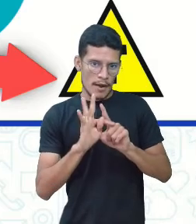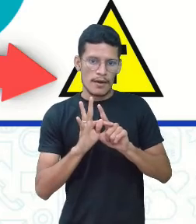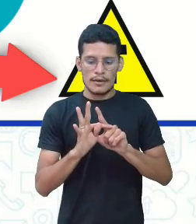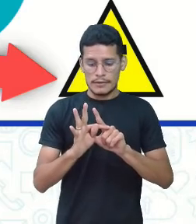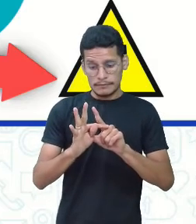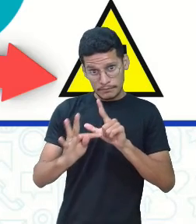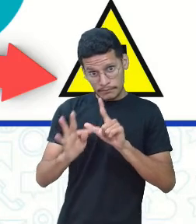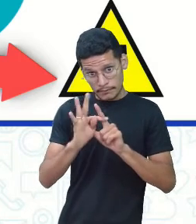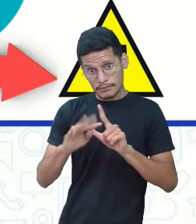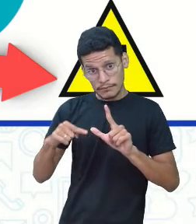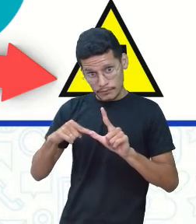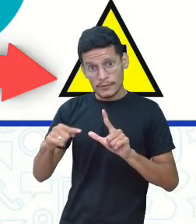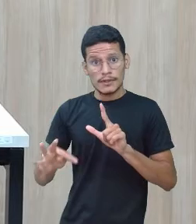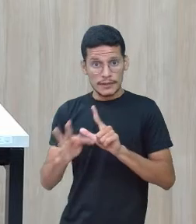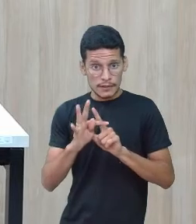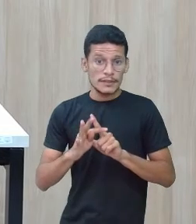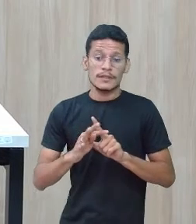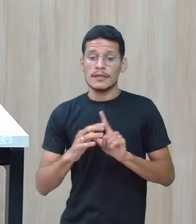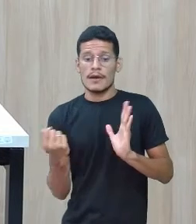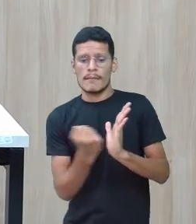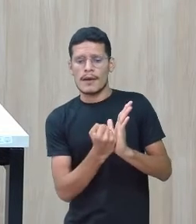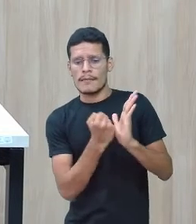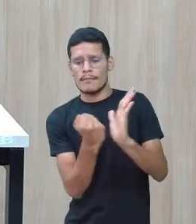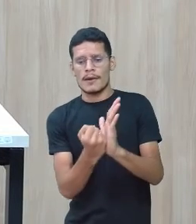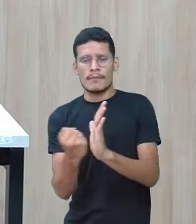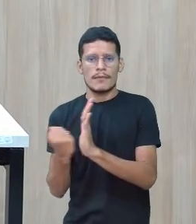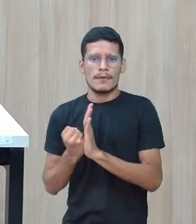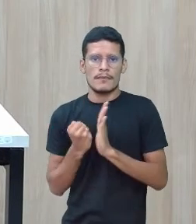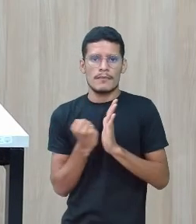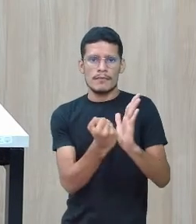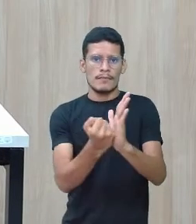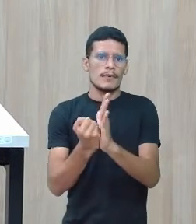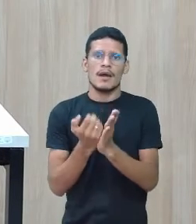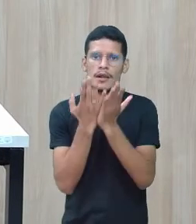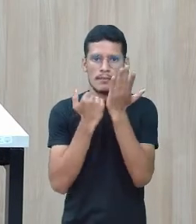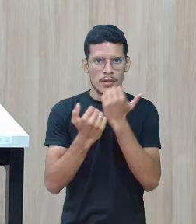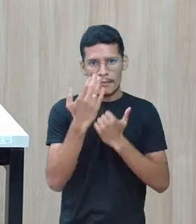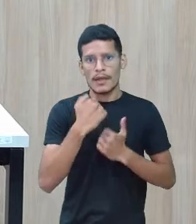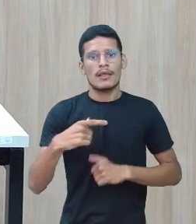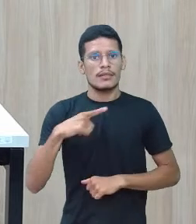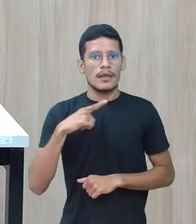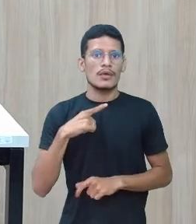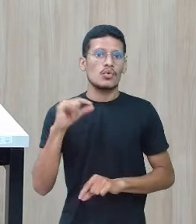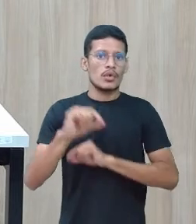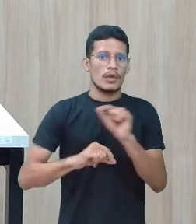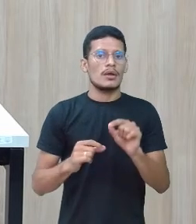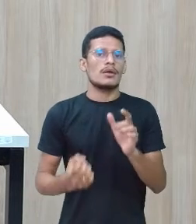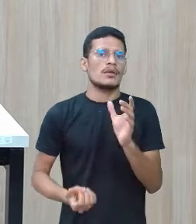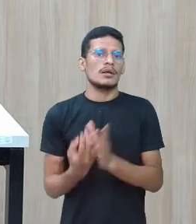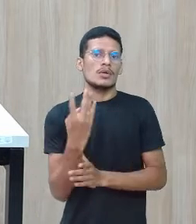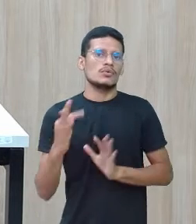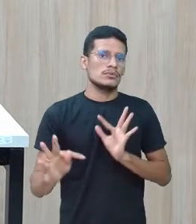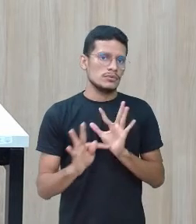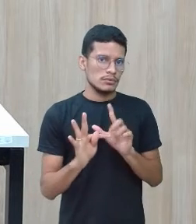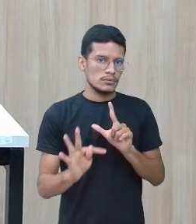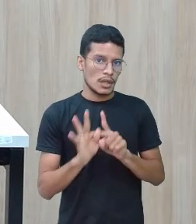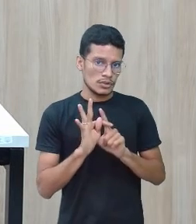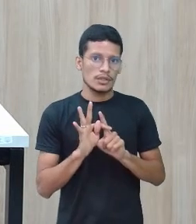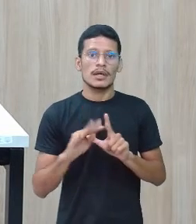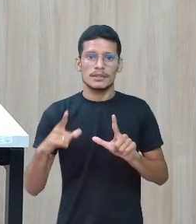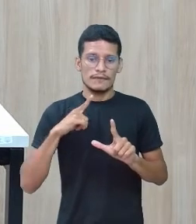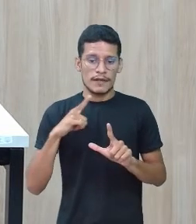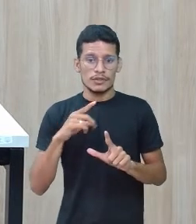esse símbolo ele existisse em todos os alimentos que fossem de origem transgênica, que tivesse algum item que